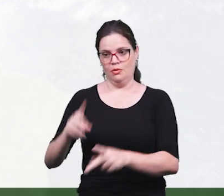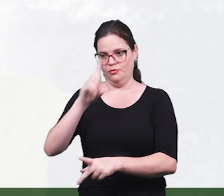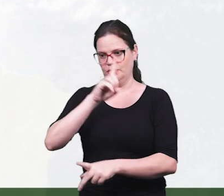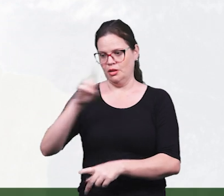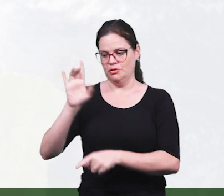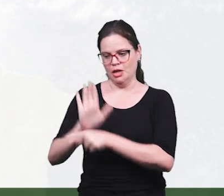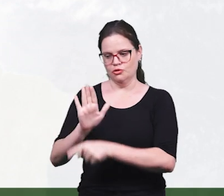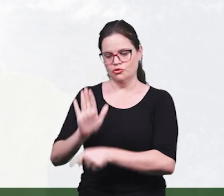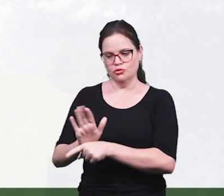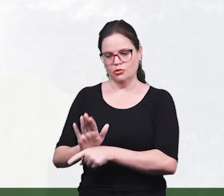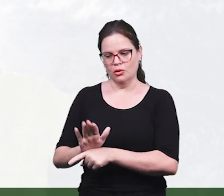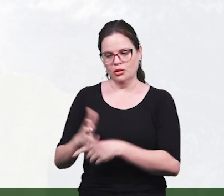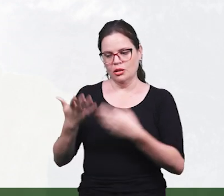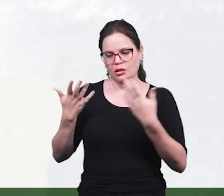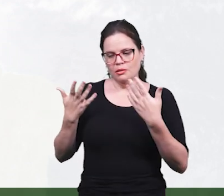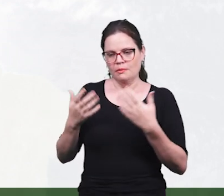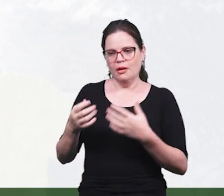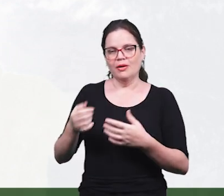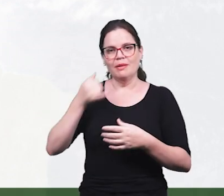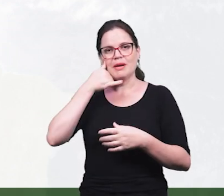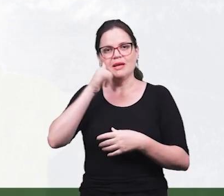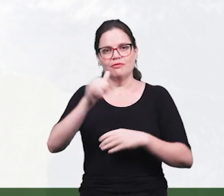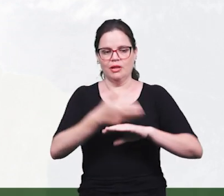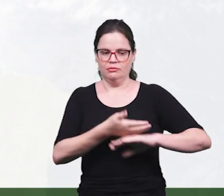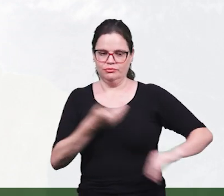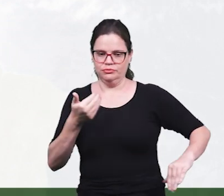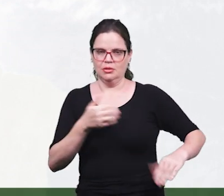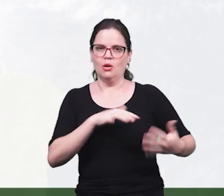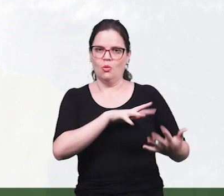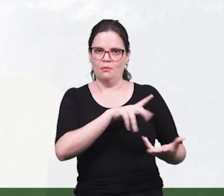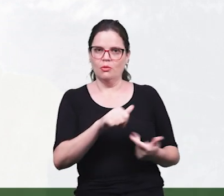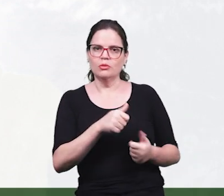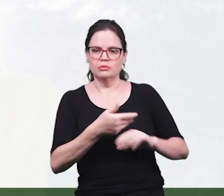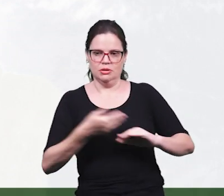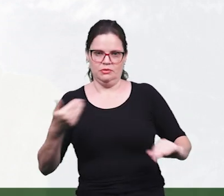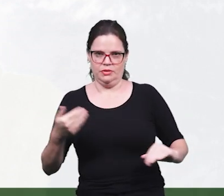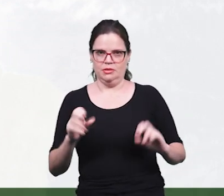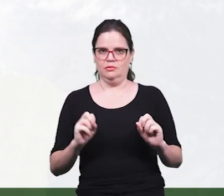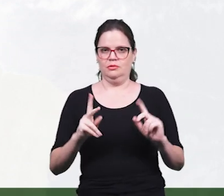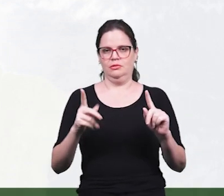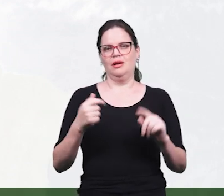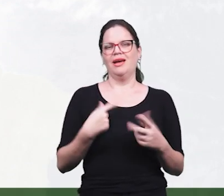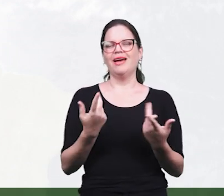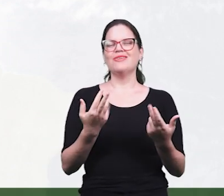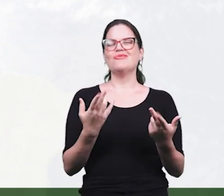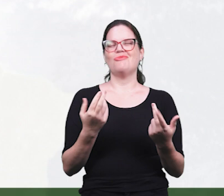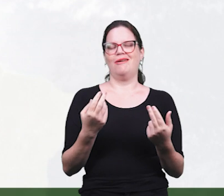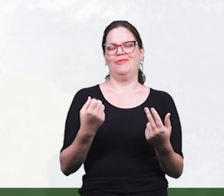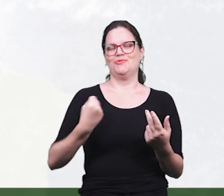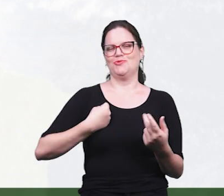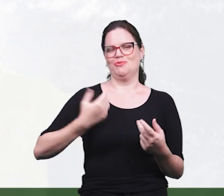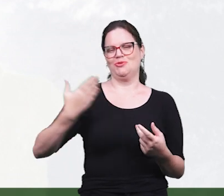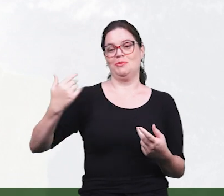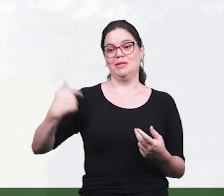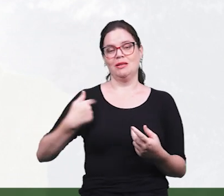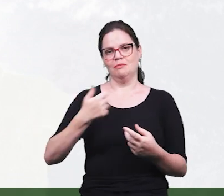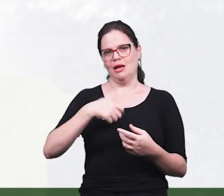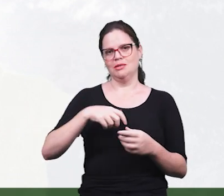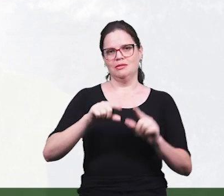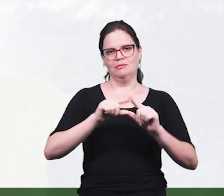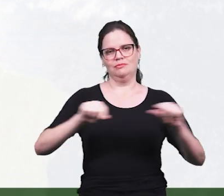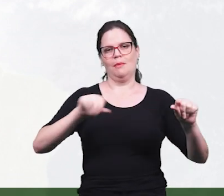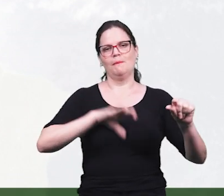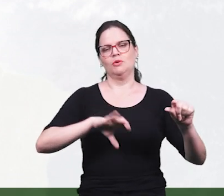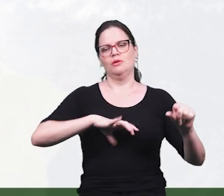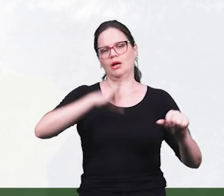com o mundo. Expressão quase equivalente à pergunta anterior, mas para facilitar o entendimento dos nossos irmãos do grupo de